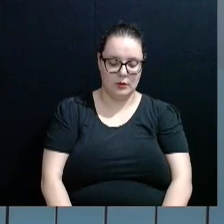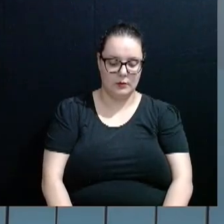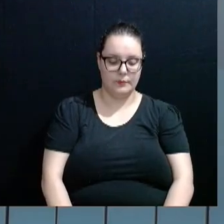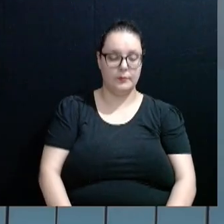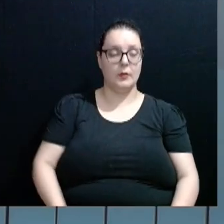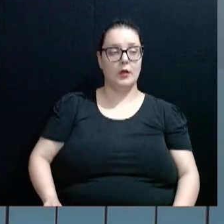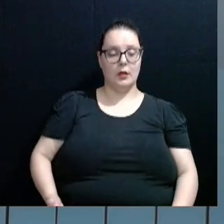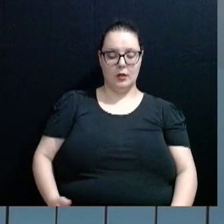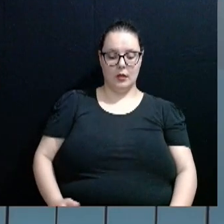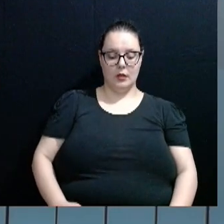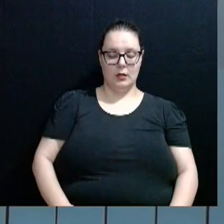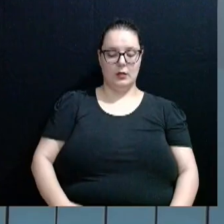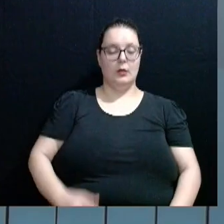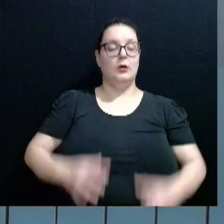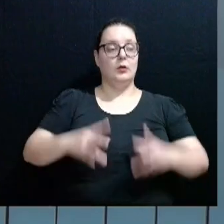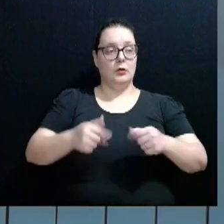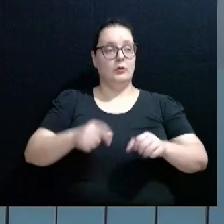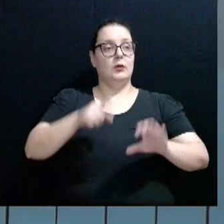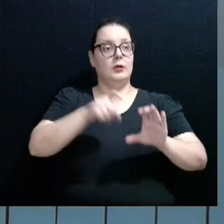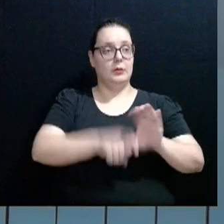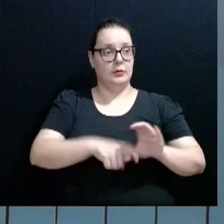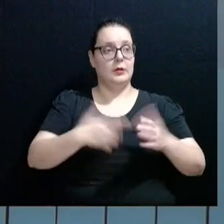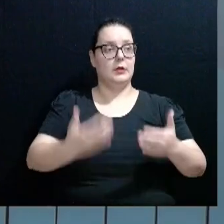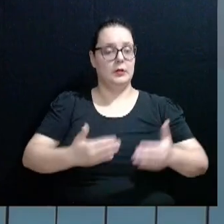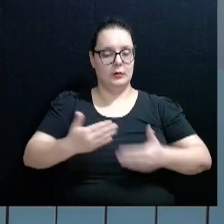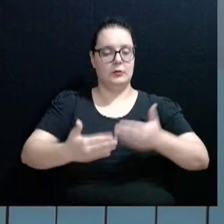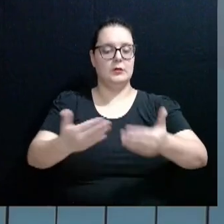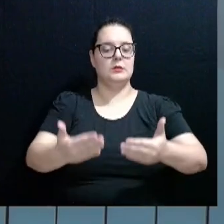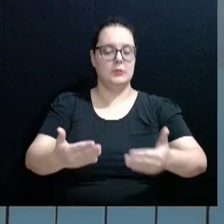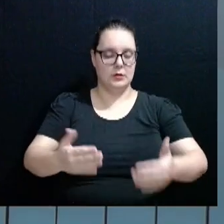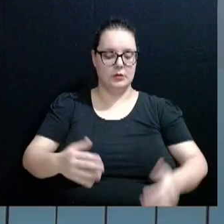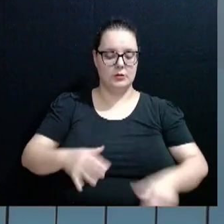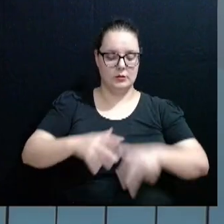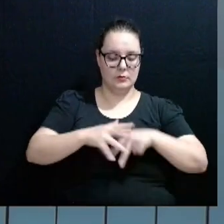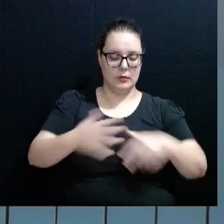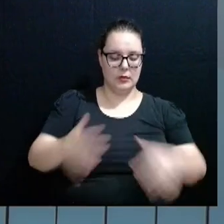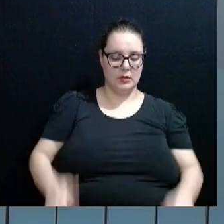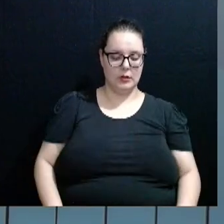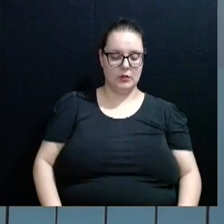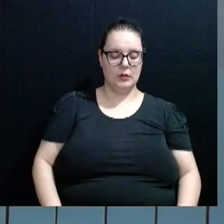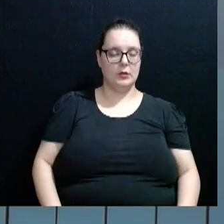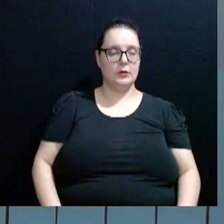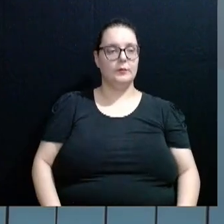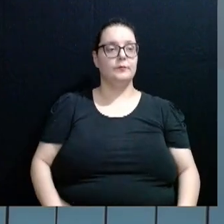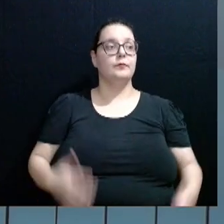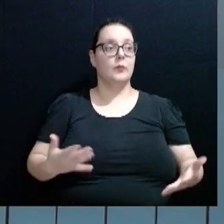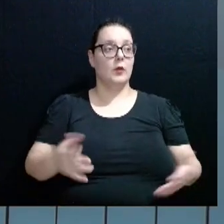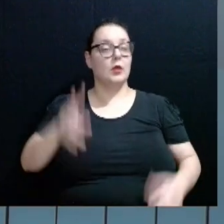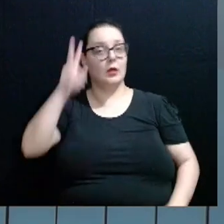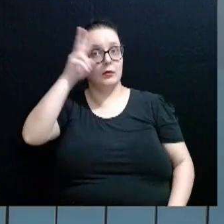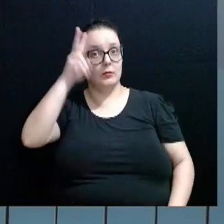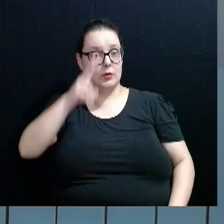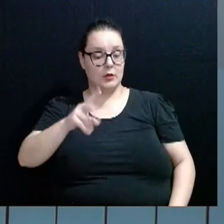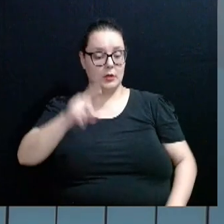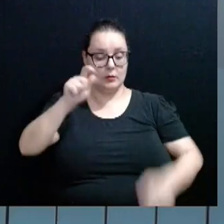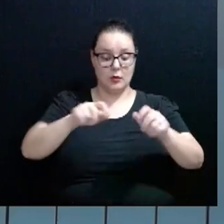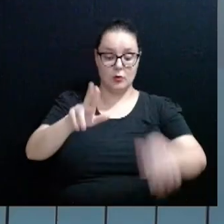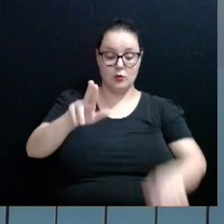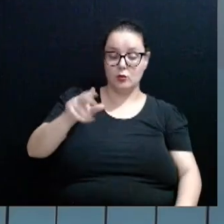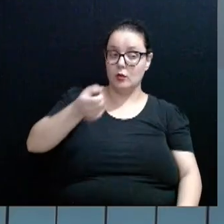nosso bate-papo, é que, em hipótese alguma, a pessoa ela deve fazer aí a automedicação, tem que